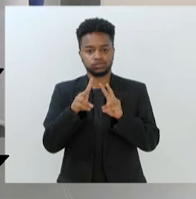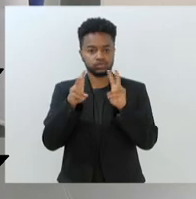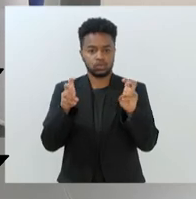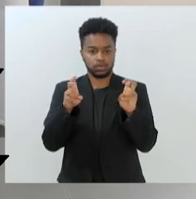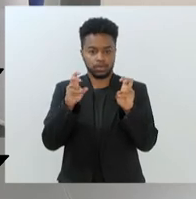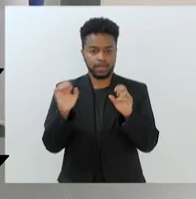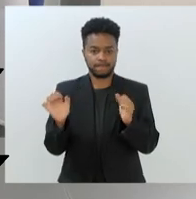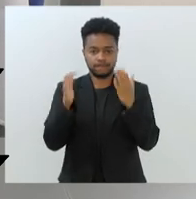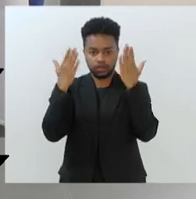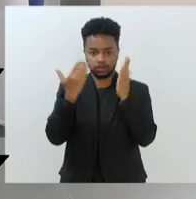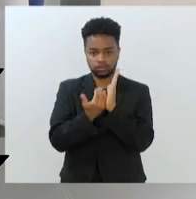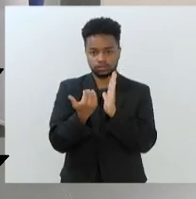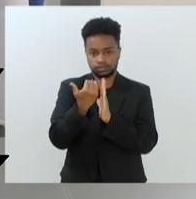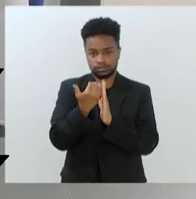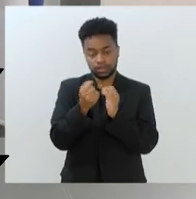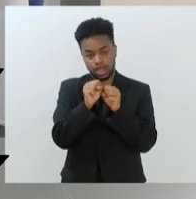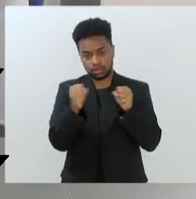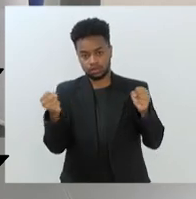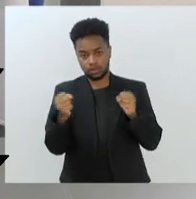eventos. Se vossas excelências